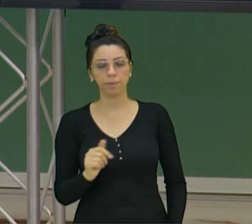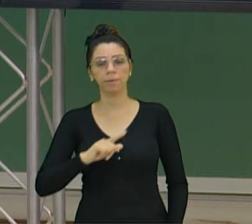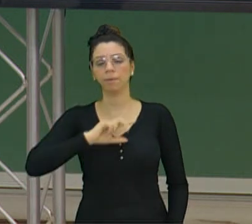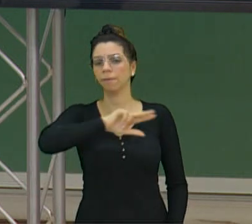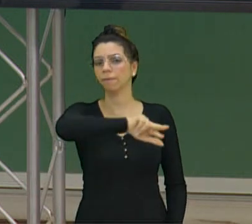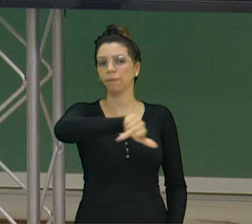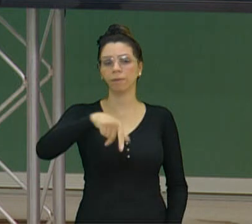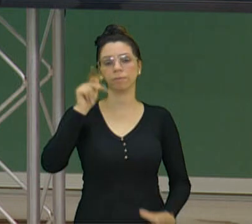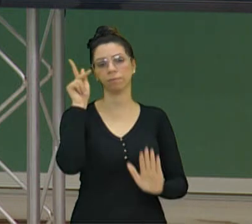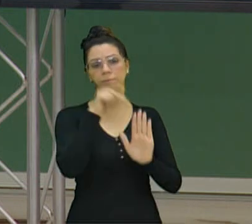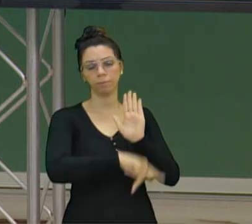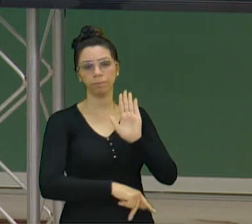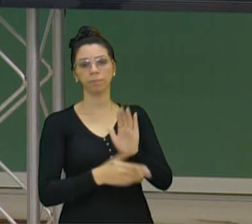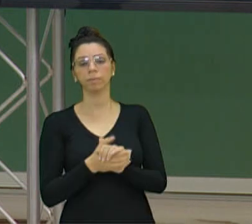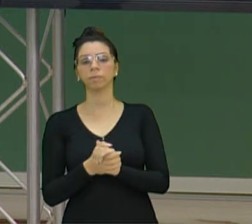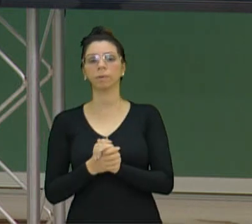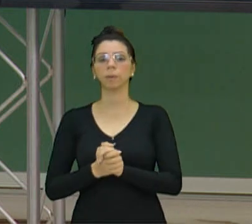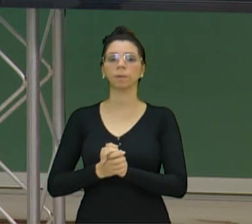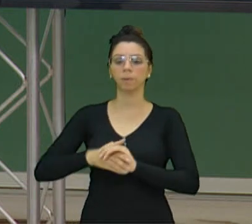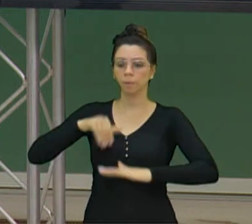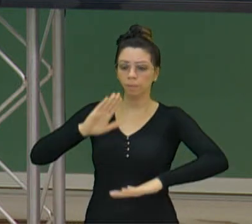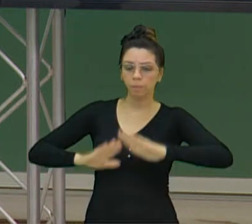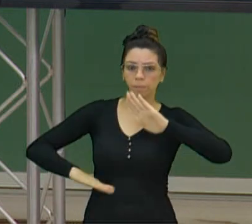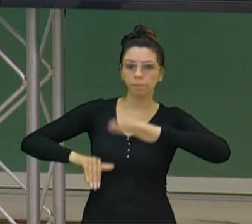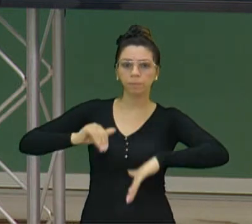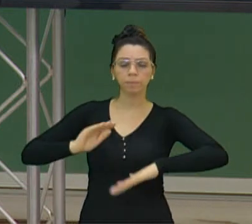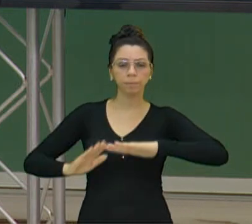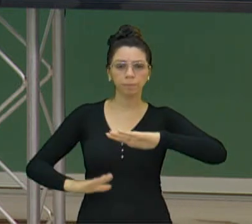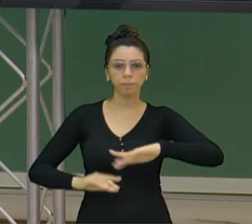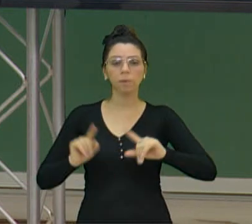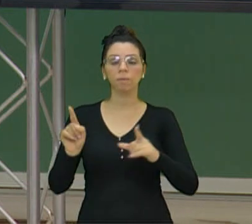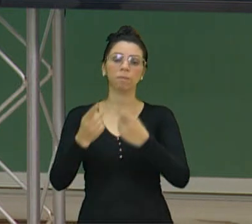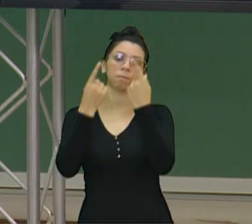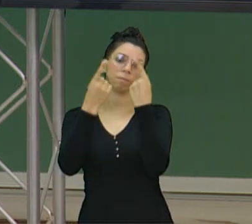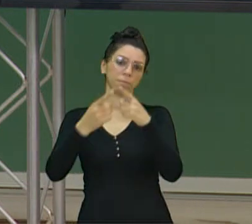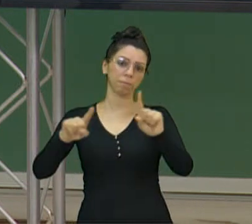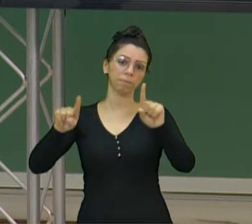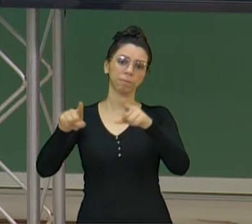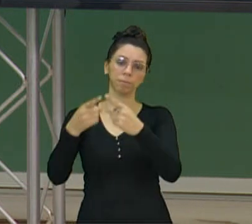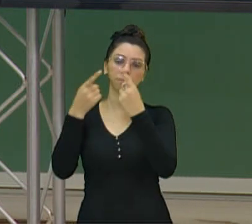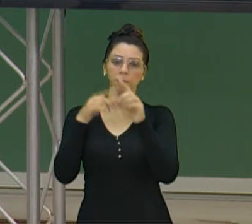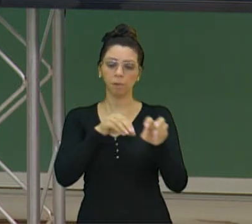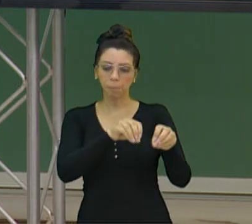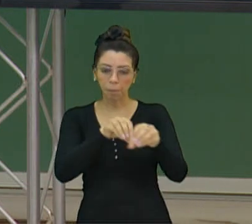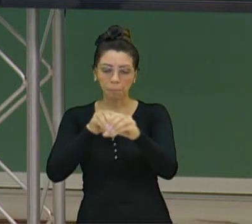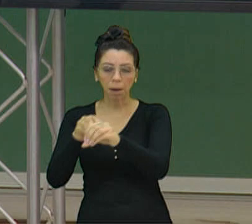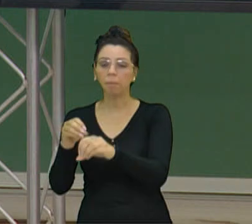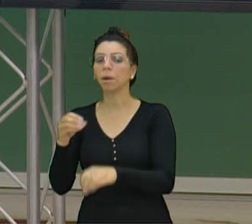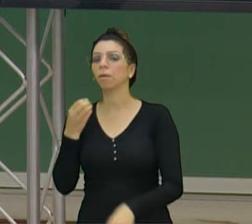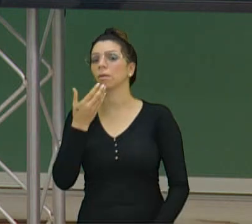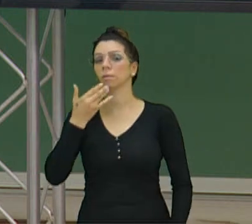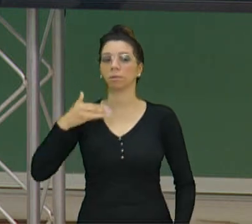vários projetos que trabalham com instrumentos de percussão na musicalização de crianças e adolescentes.